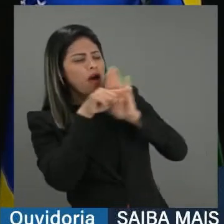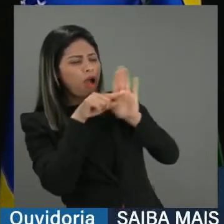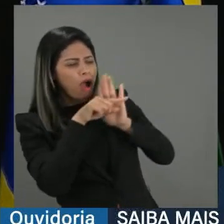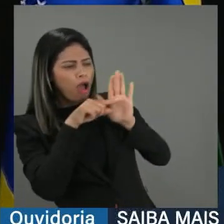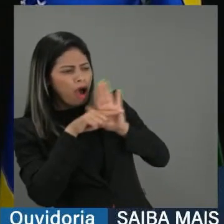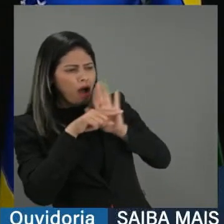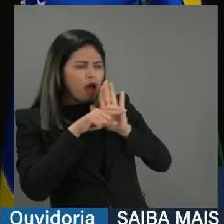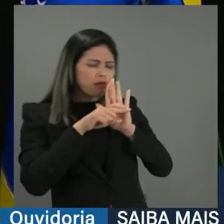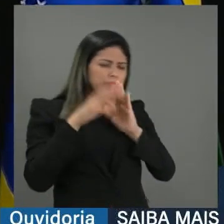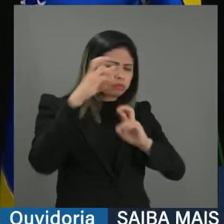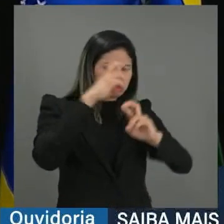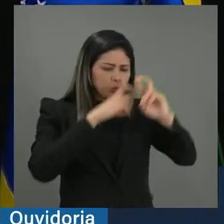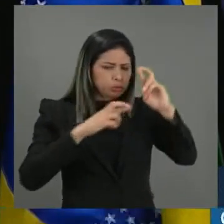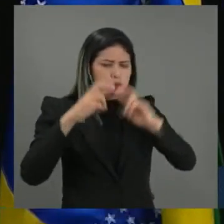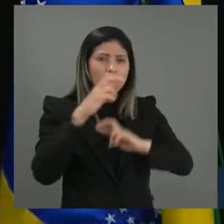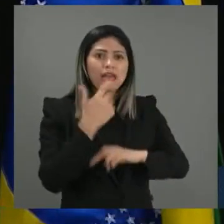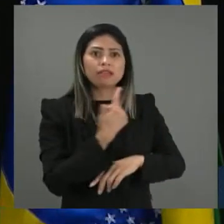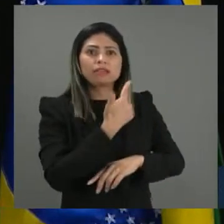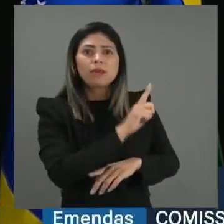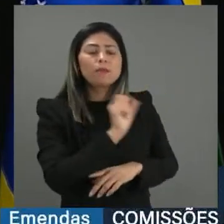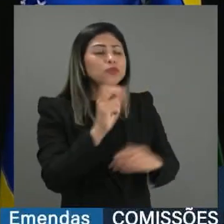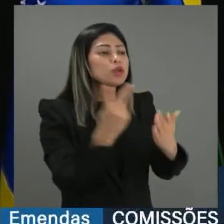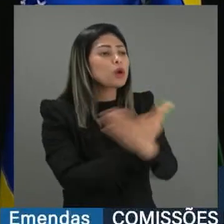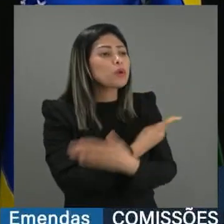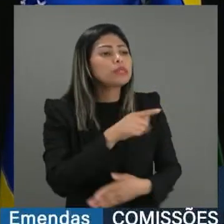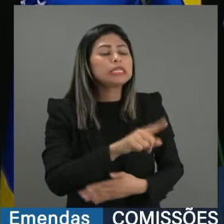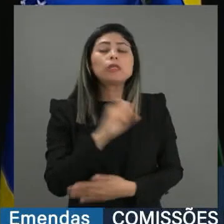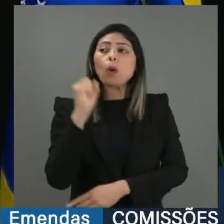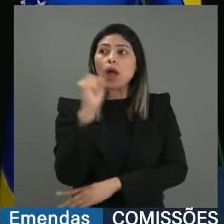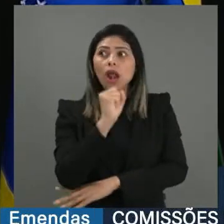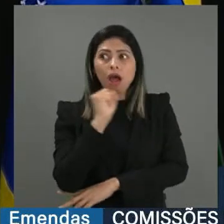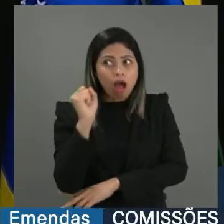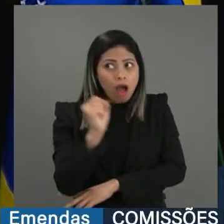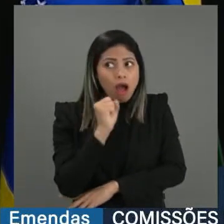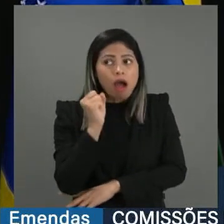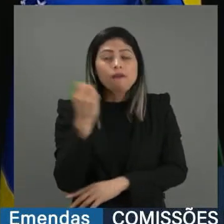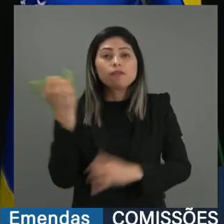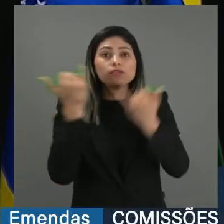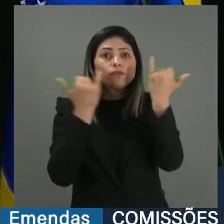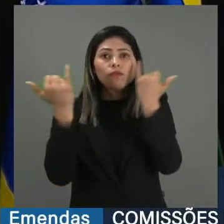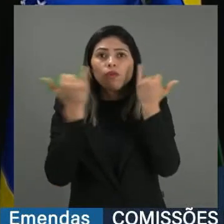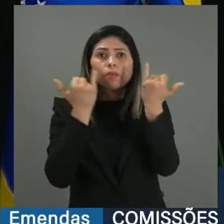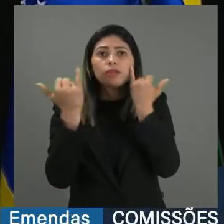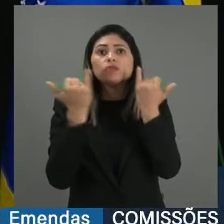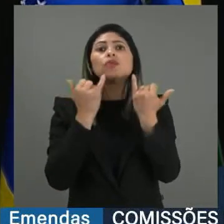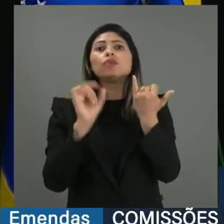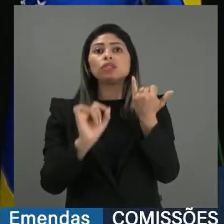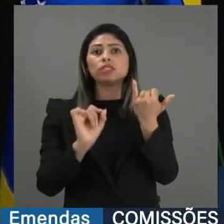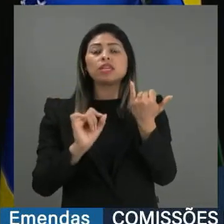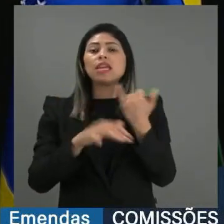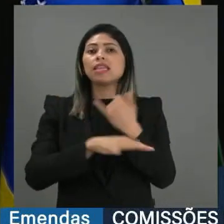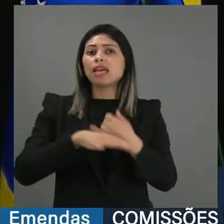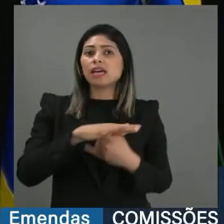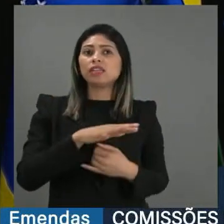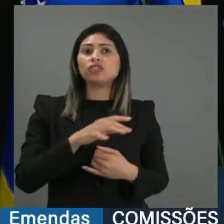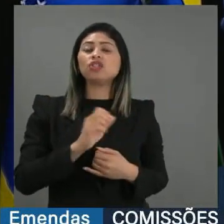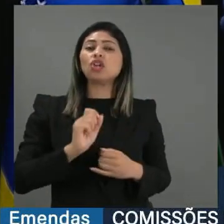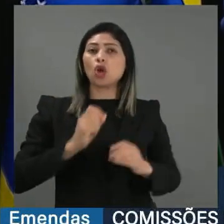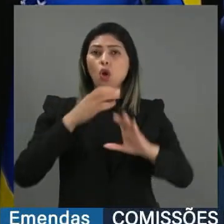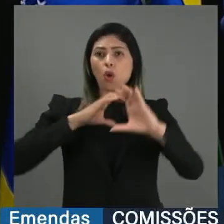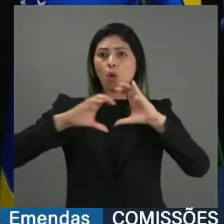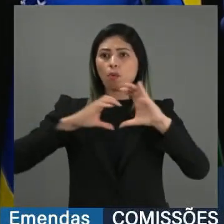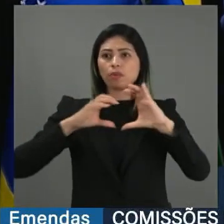desvendados depois que denúncias dos graves indícios foram noticiados pelos meios de comunicação